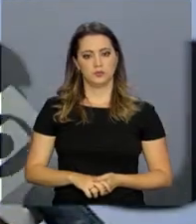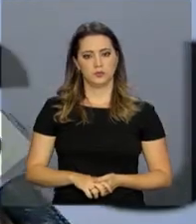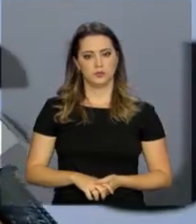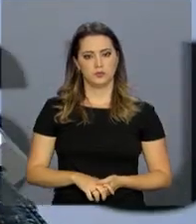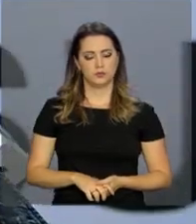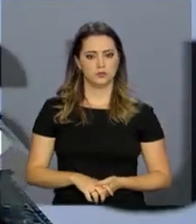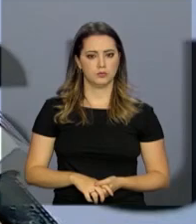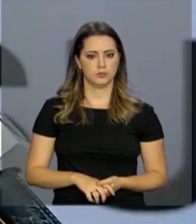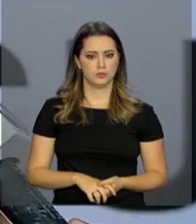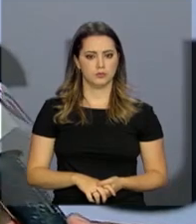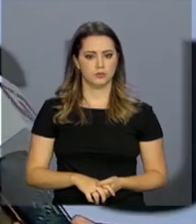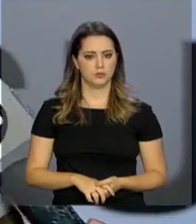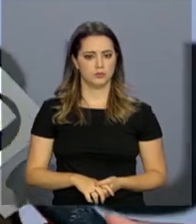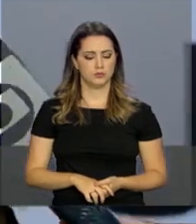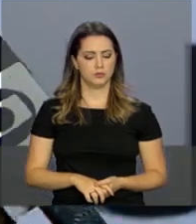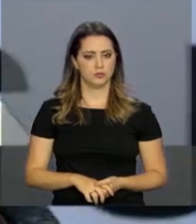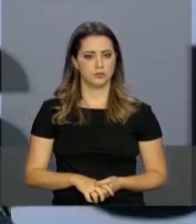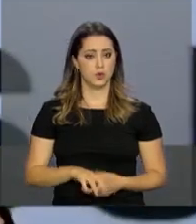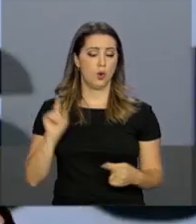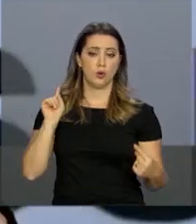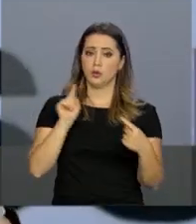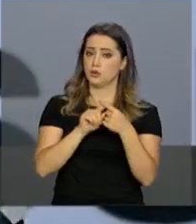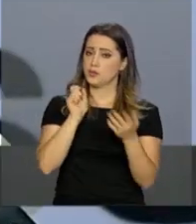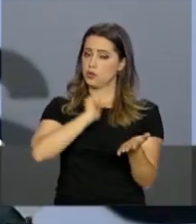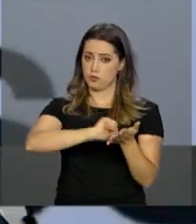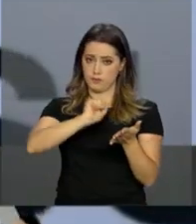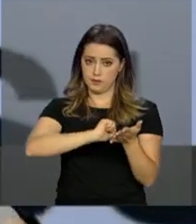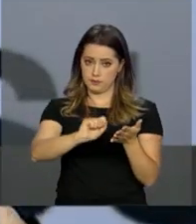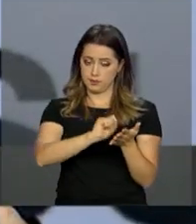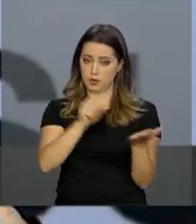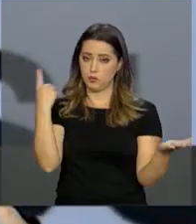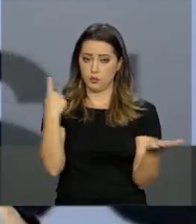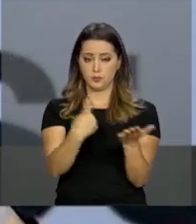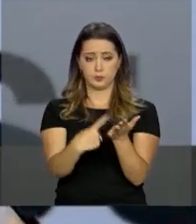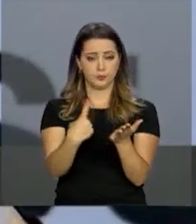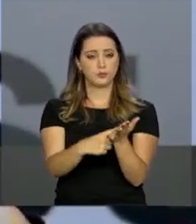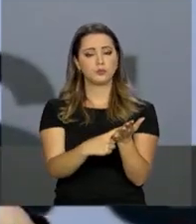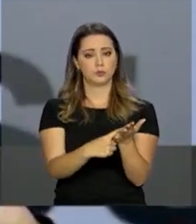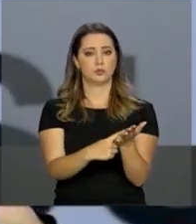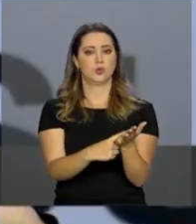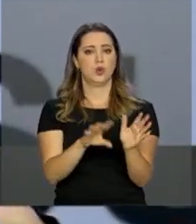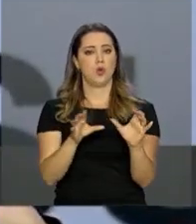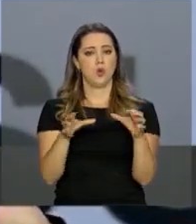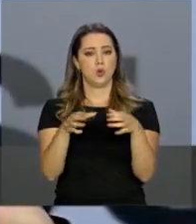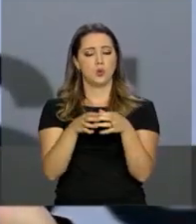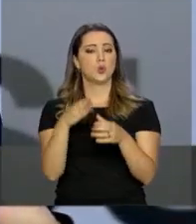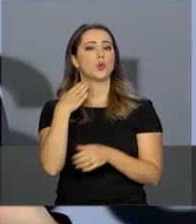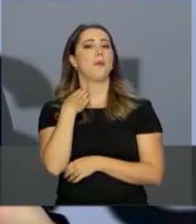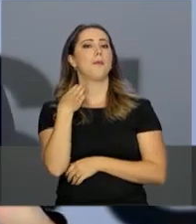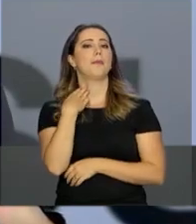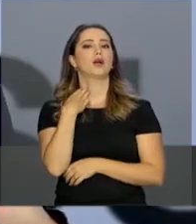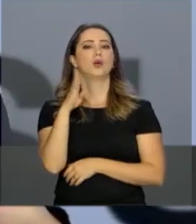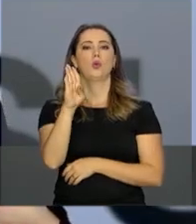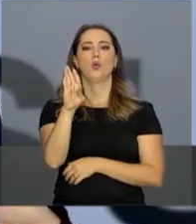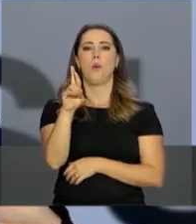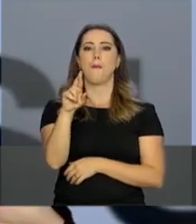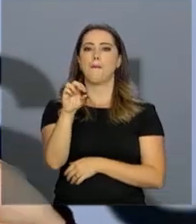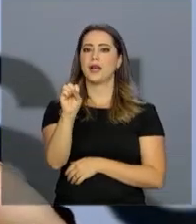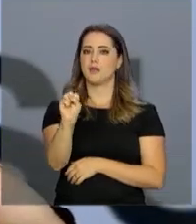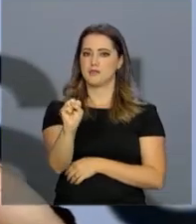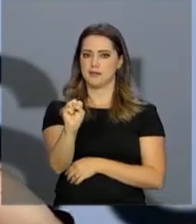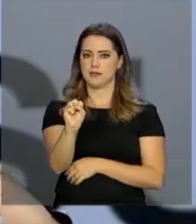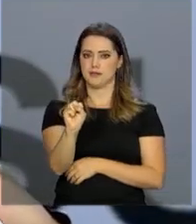nós tínhamos o objetivo de assinar aqui um acordo com o banco dos brics novo banco de desenvolvimento para